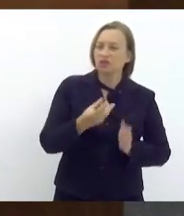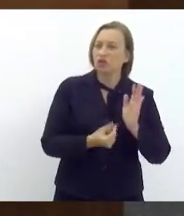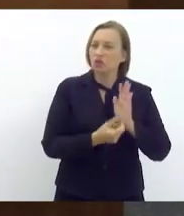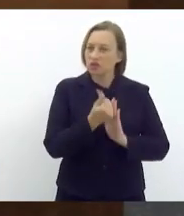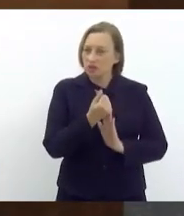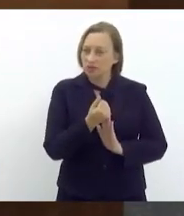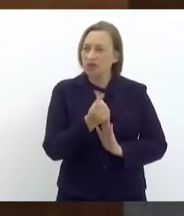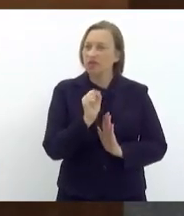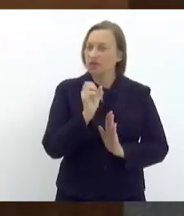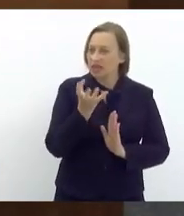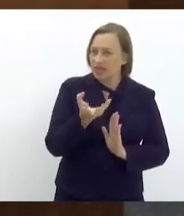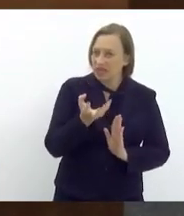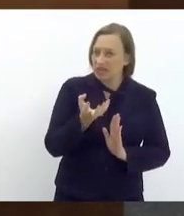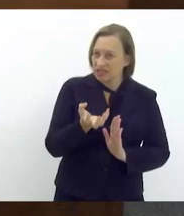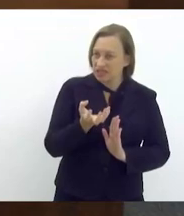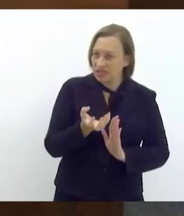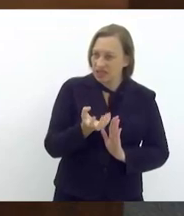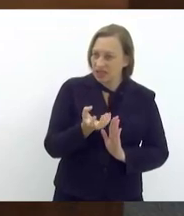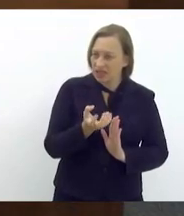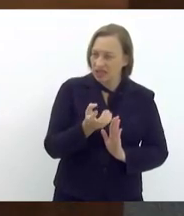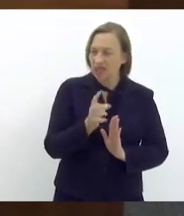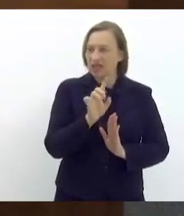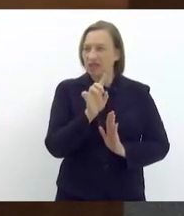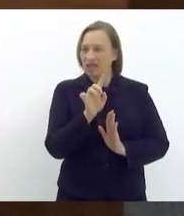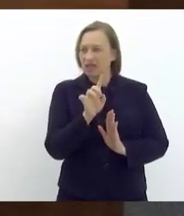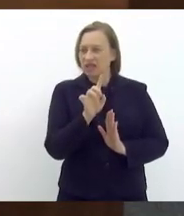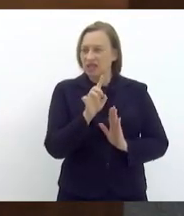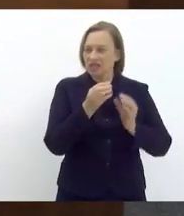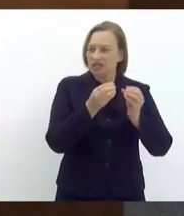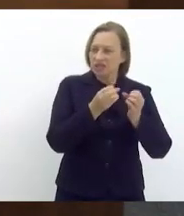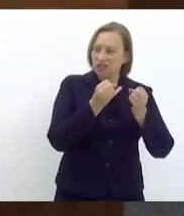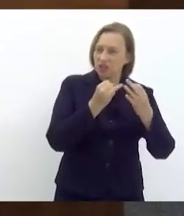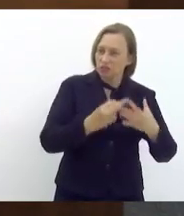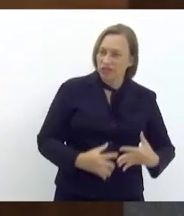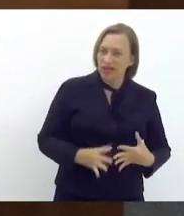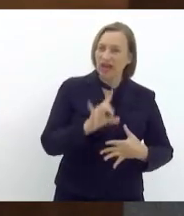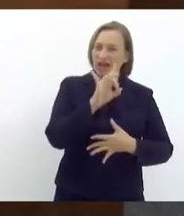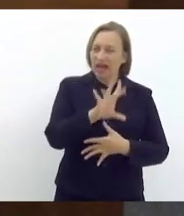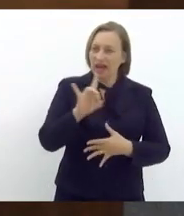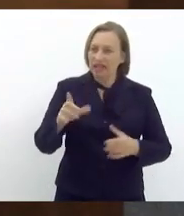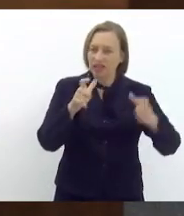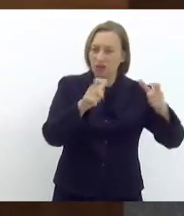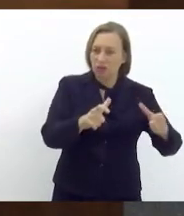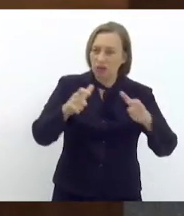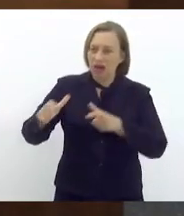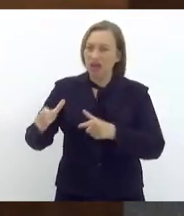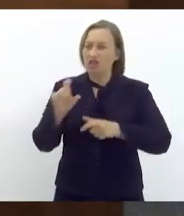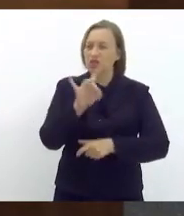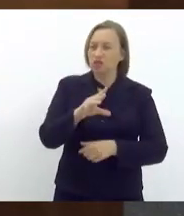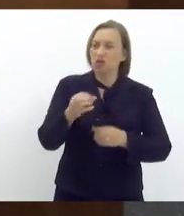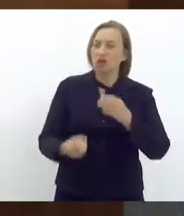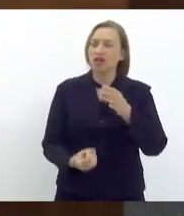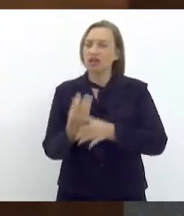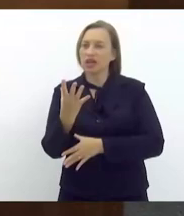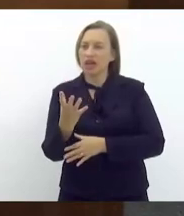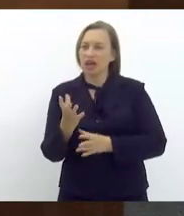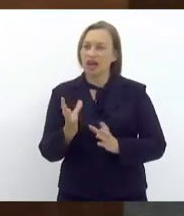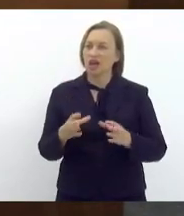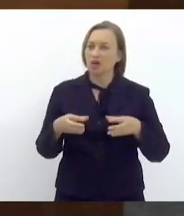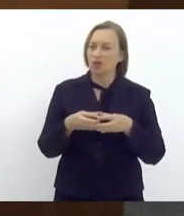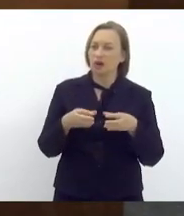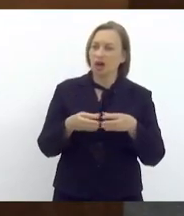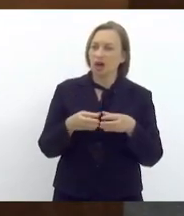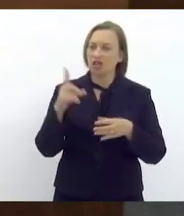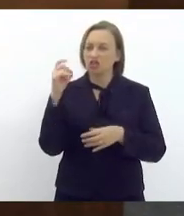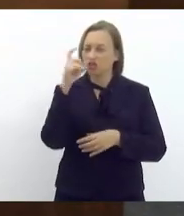quiser discriminar cada sub-elemento de despesa desse é só criar a unidade não existe